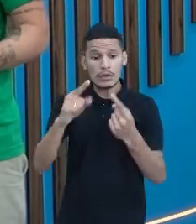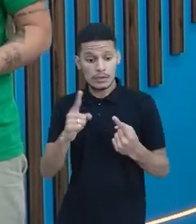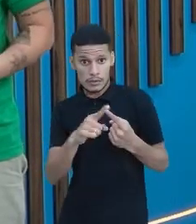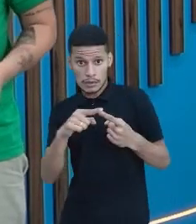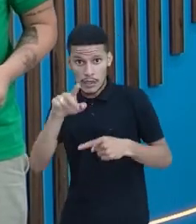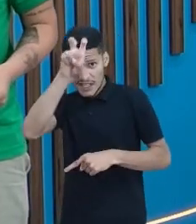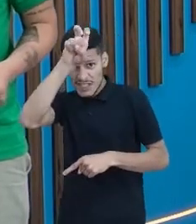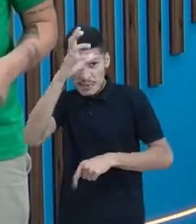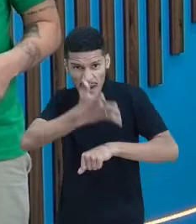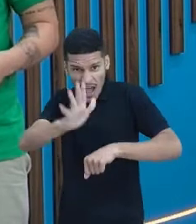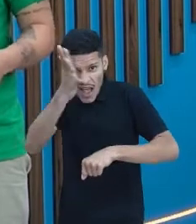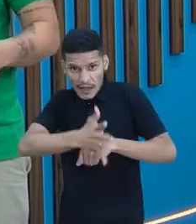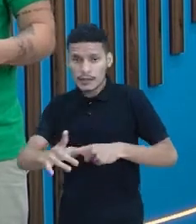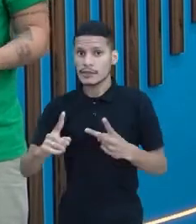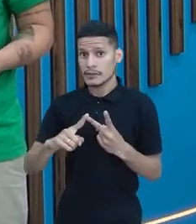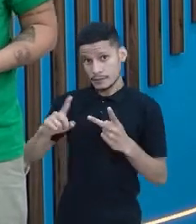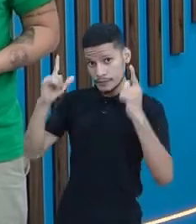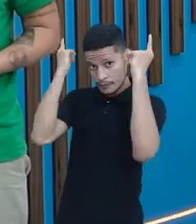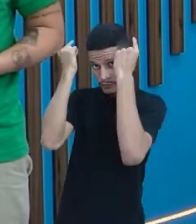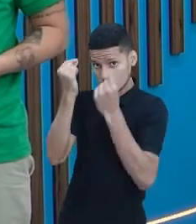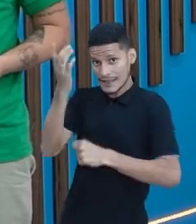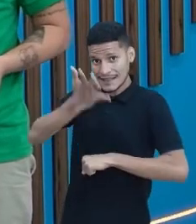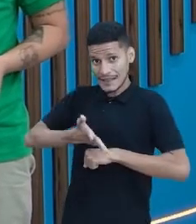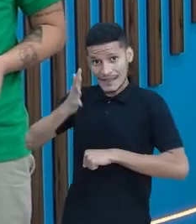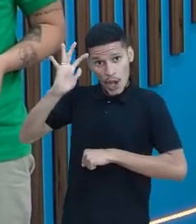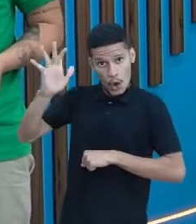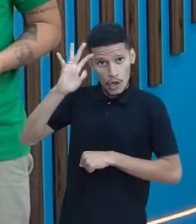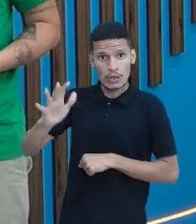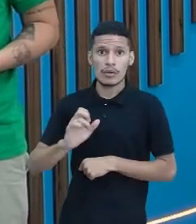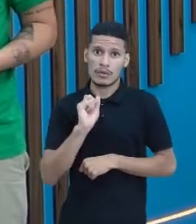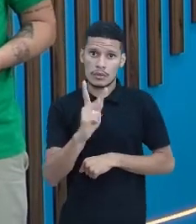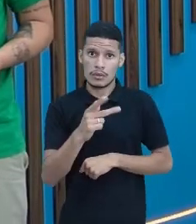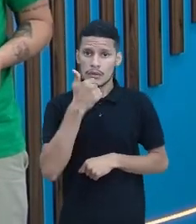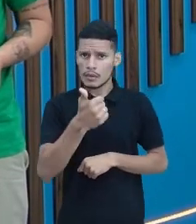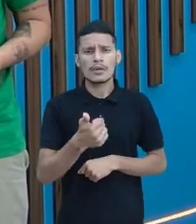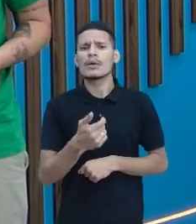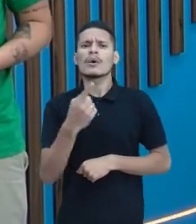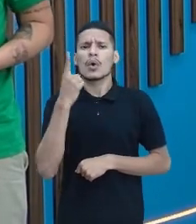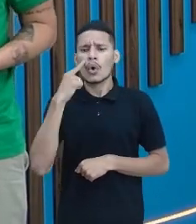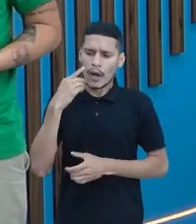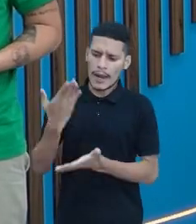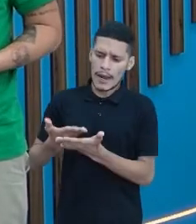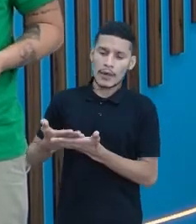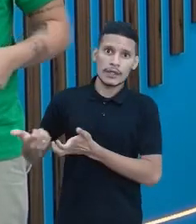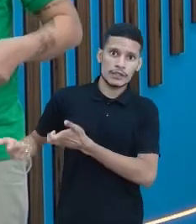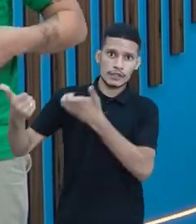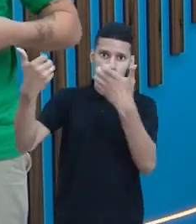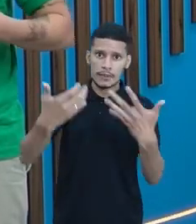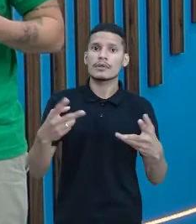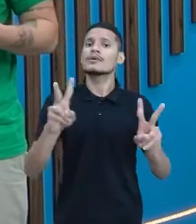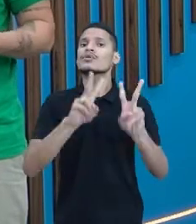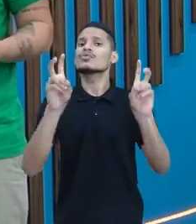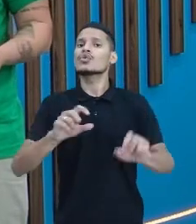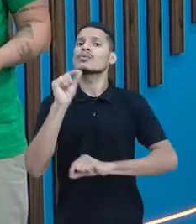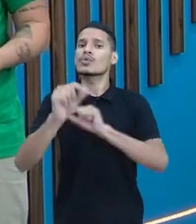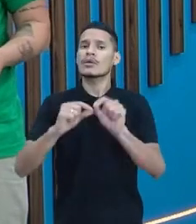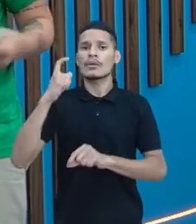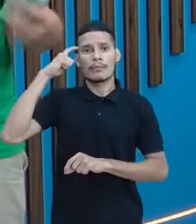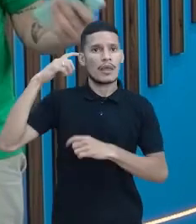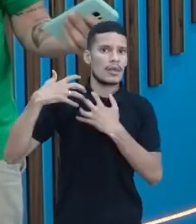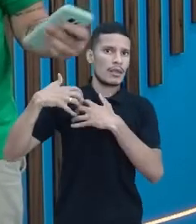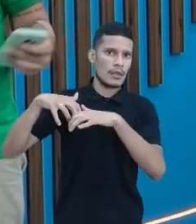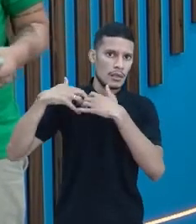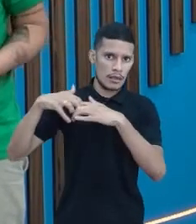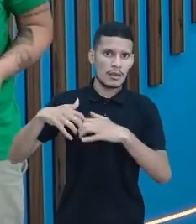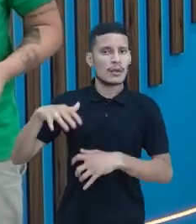os gregos muito mais teóricos, na questão de você generalizar, tá certo? Então, aquela aula, ela fala especificamente sobre esse pensamento. Então,